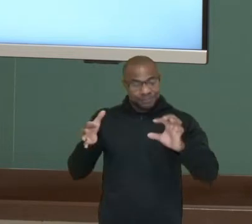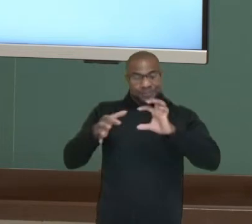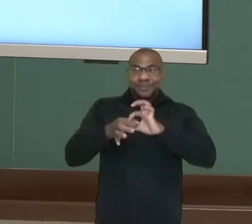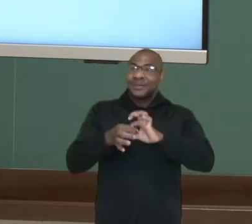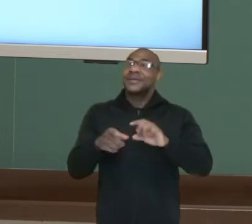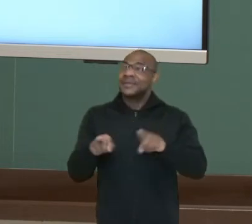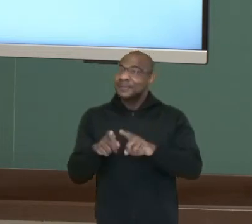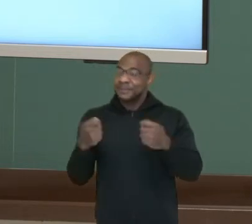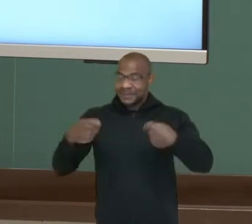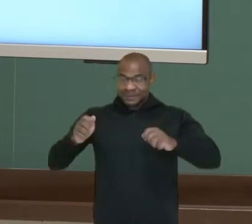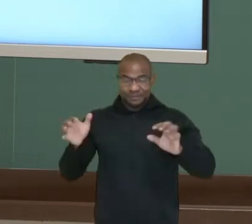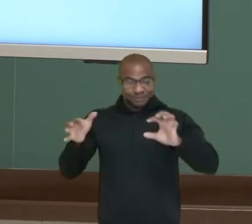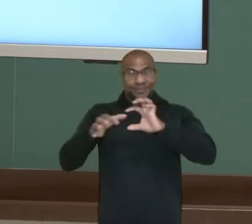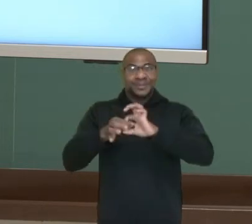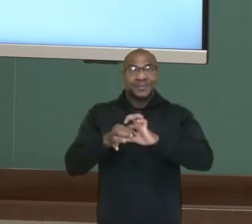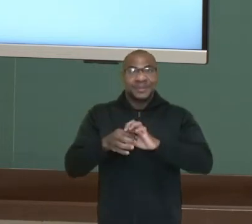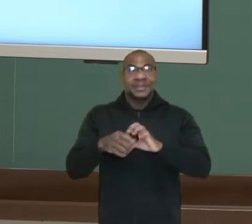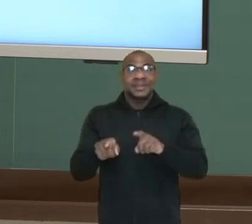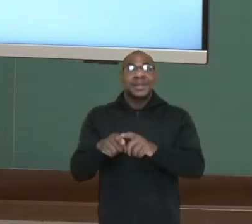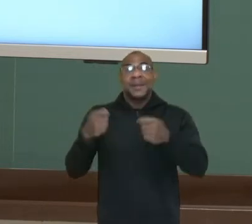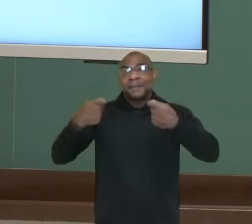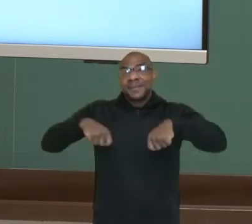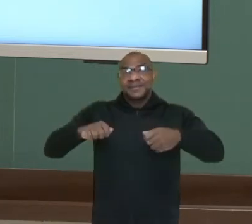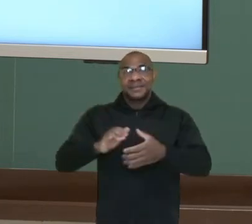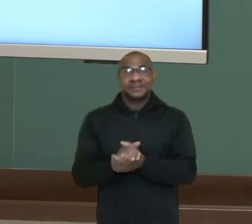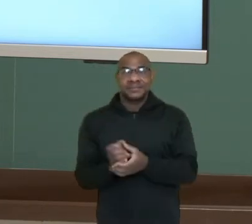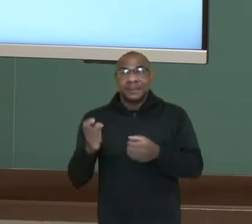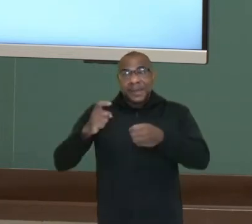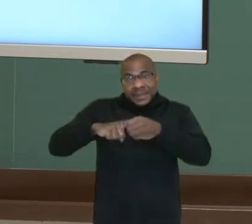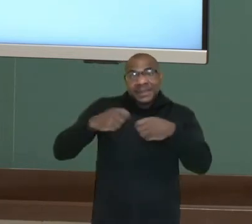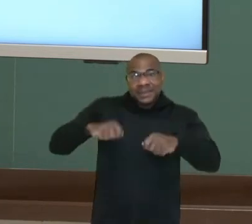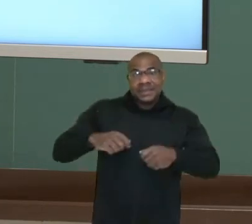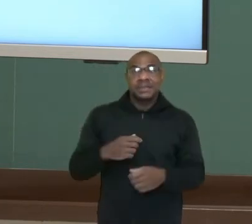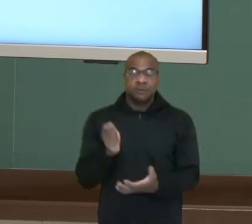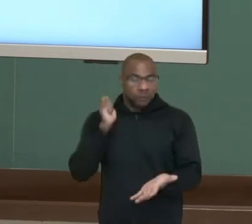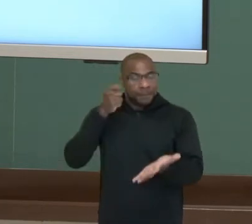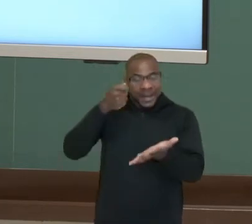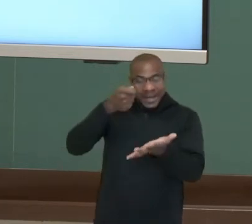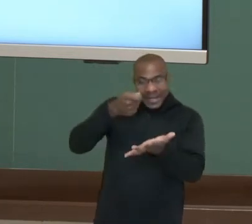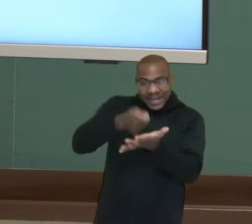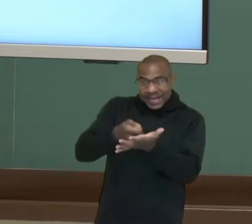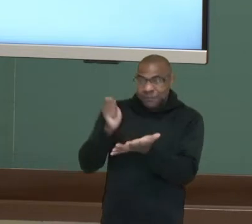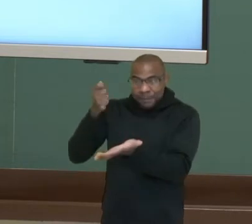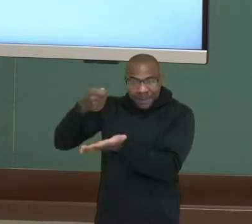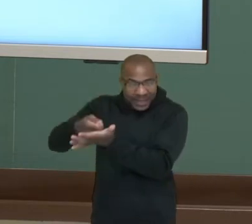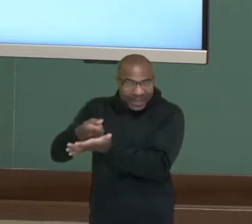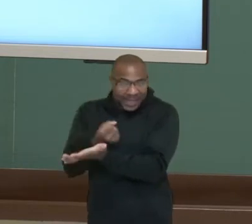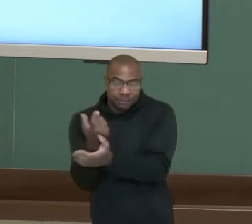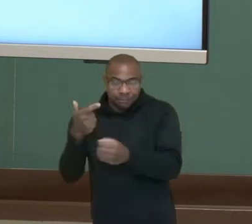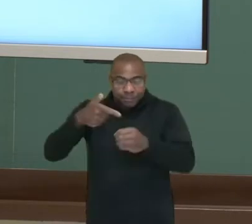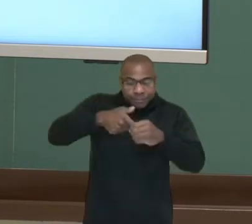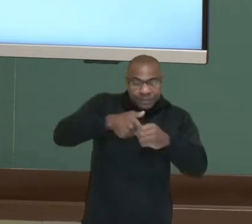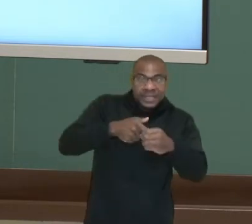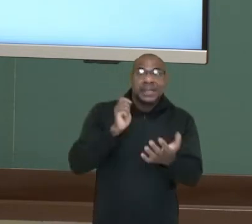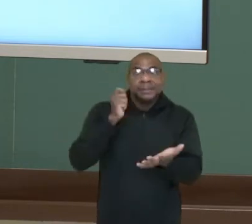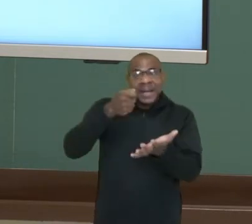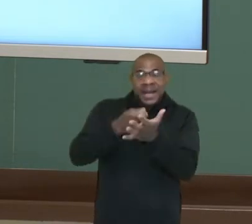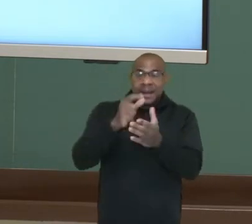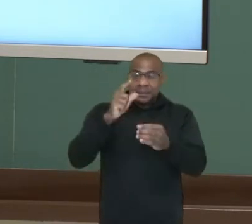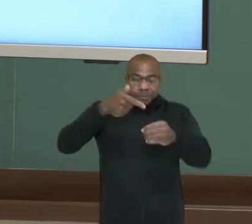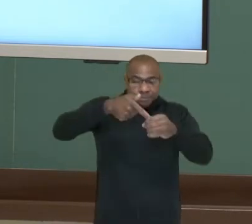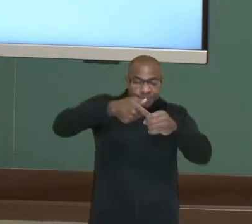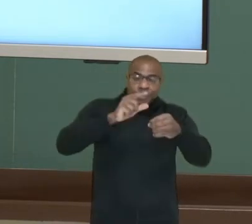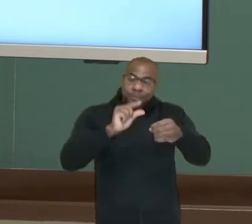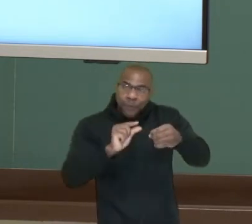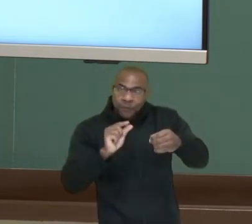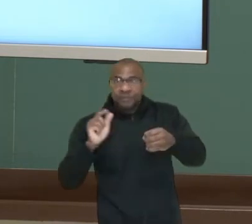essa dependência. Eu vou pagar tanto se eu abastecer tanto. Se eu abastecer menos, pago menos. Se abastecer mais, pago mais.